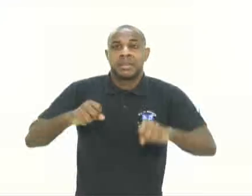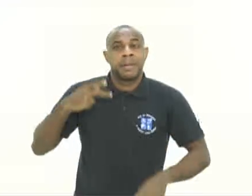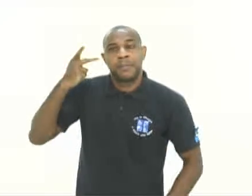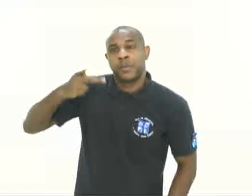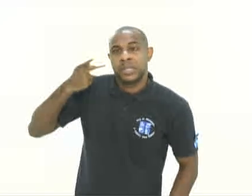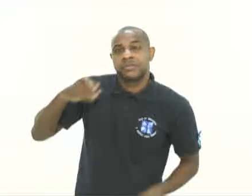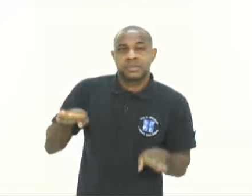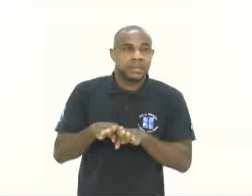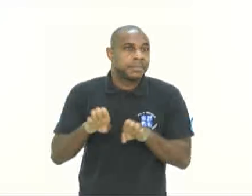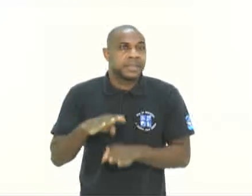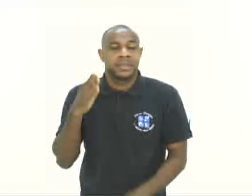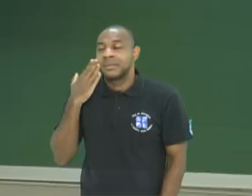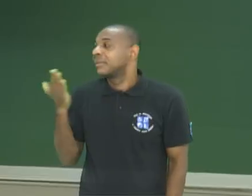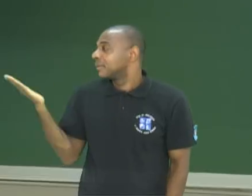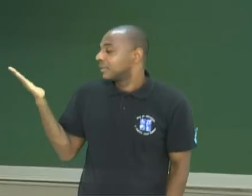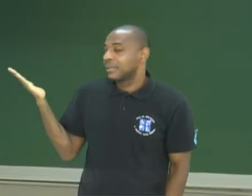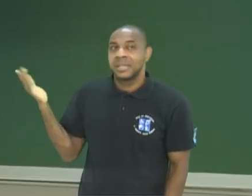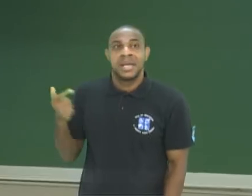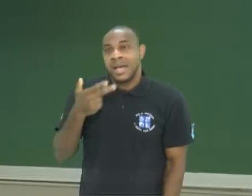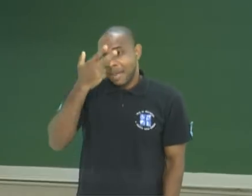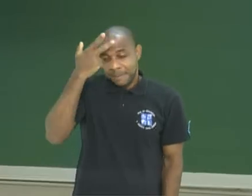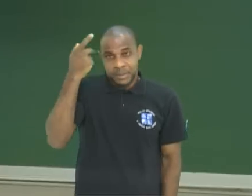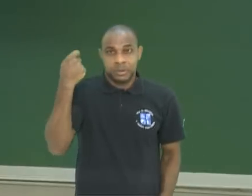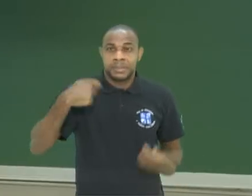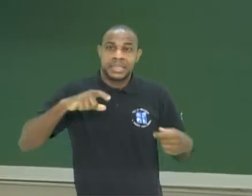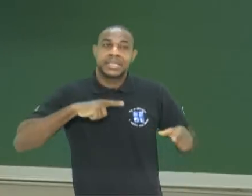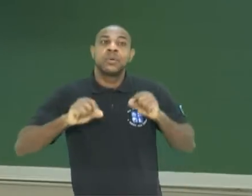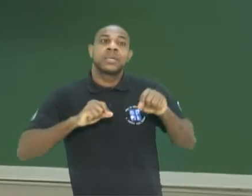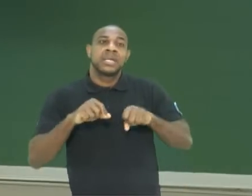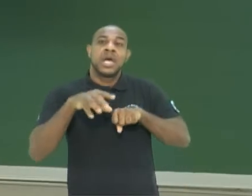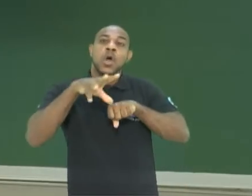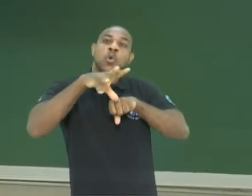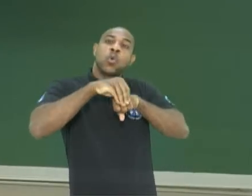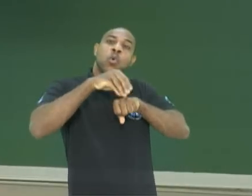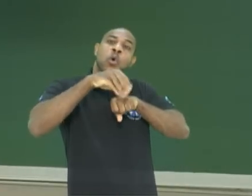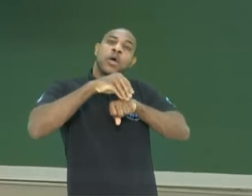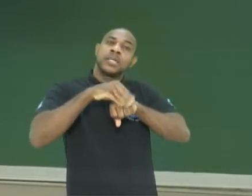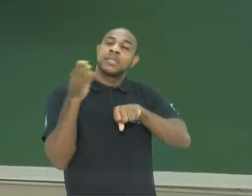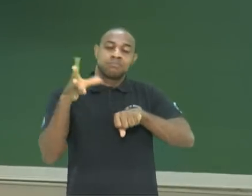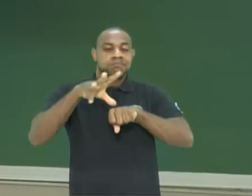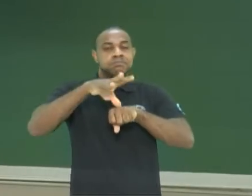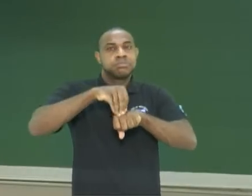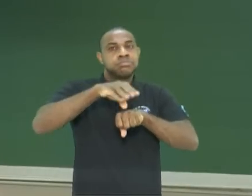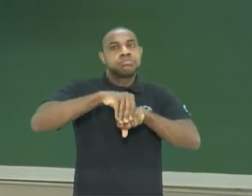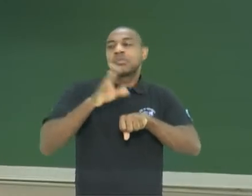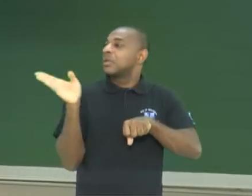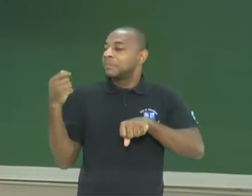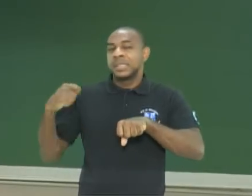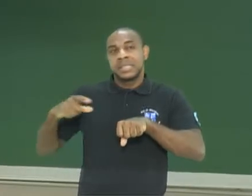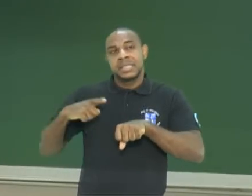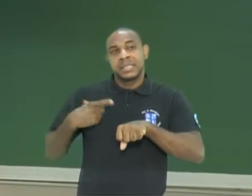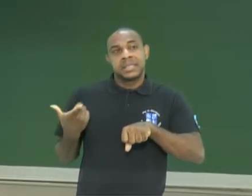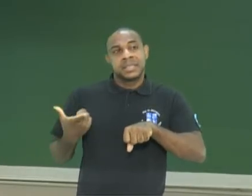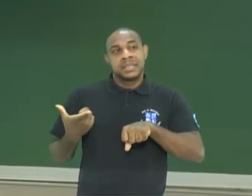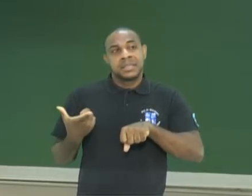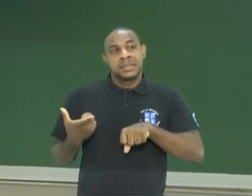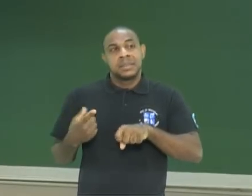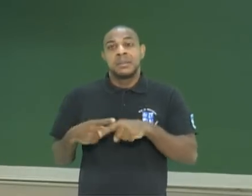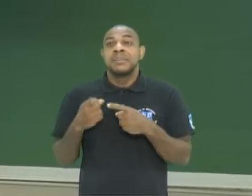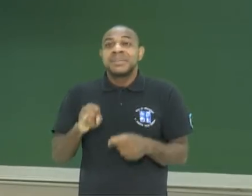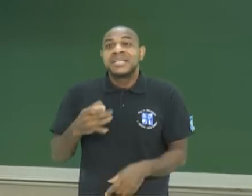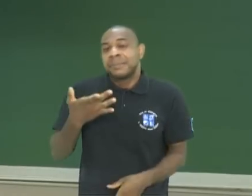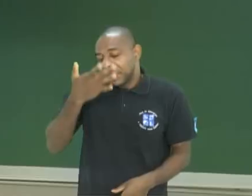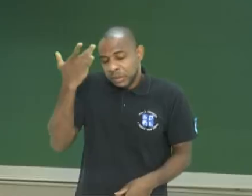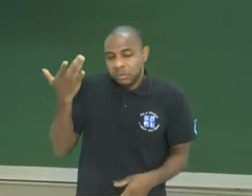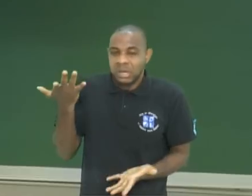quê? Exatamente esse conhecimento. Por que o autor precisa ter esse conhecimento? Para que a pessoa não saia